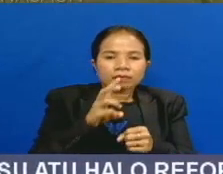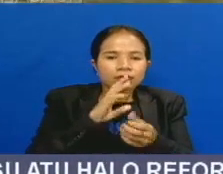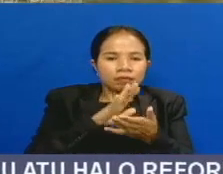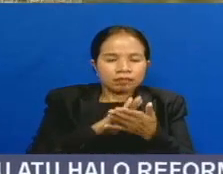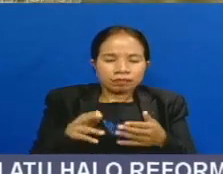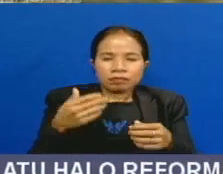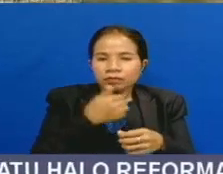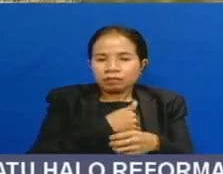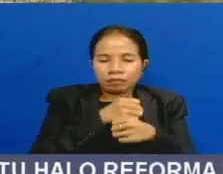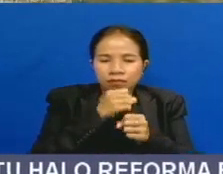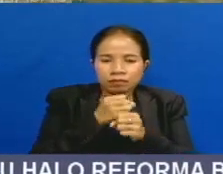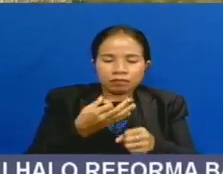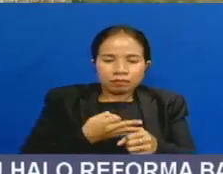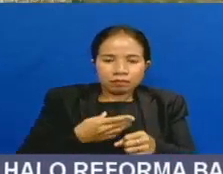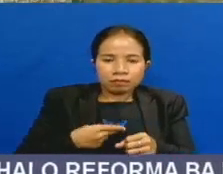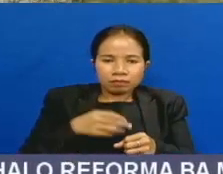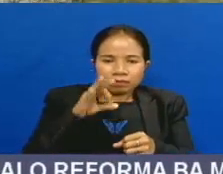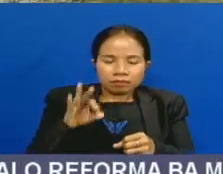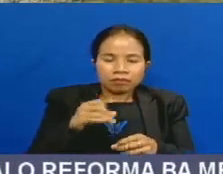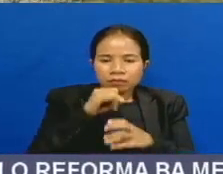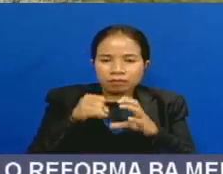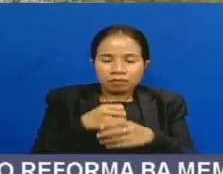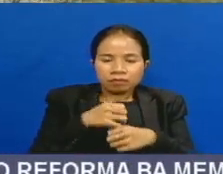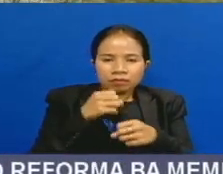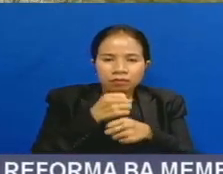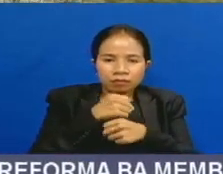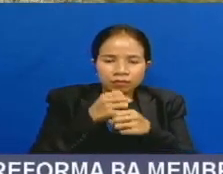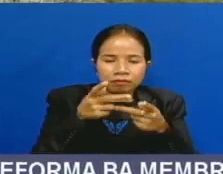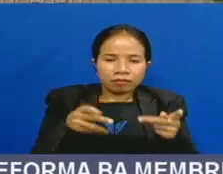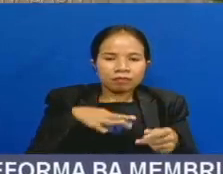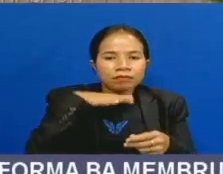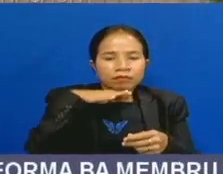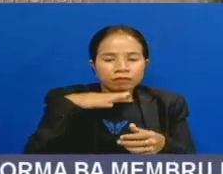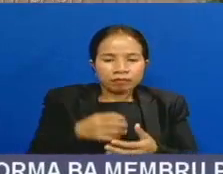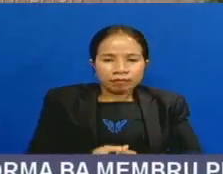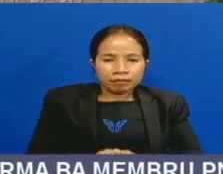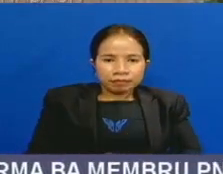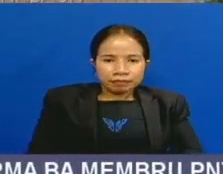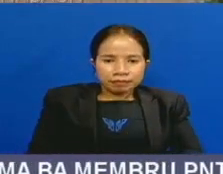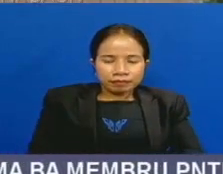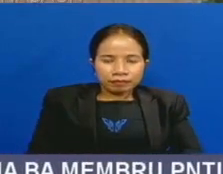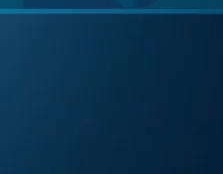instala haris fating, inclui instala lixeira. Husi Baucau, Pedro de Almeida, ba RTTL.